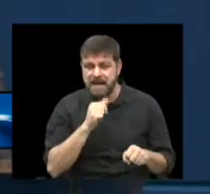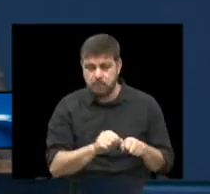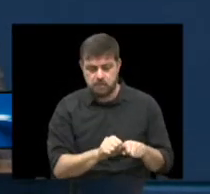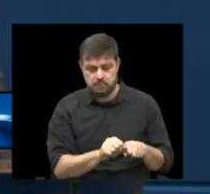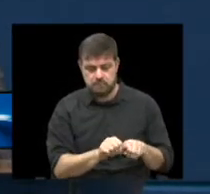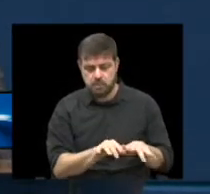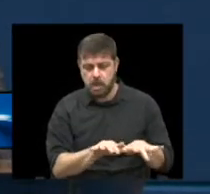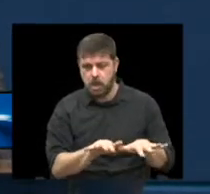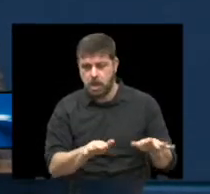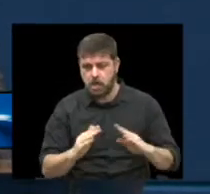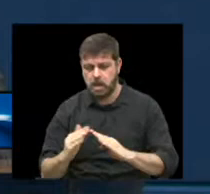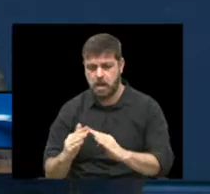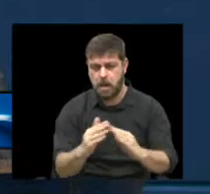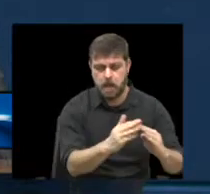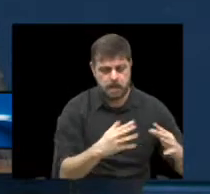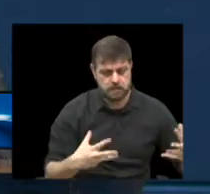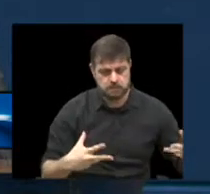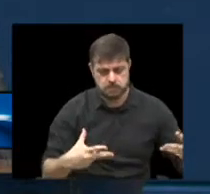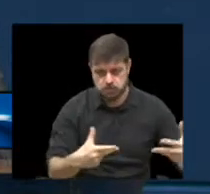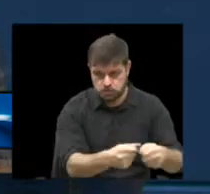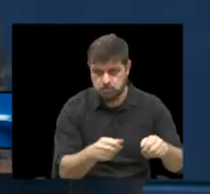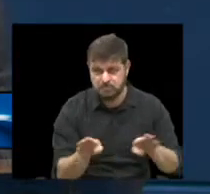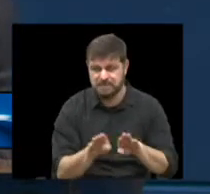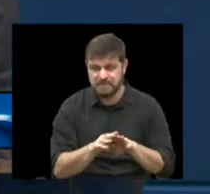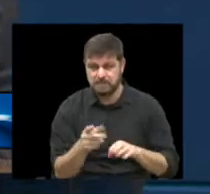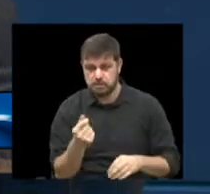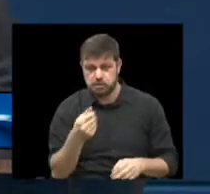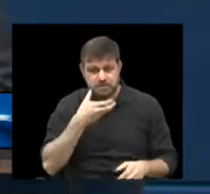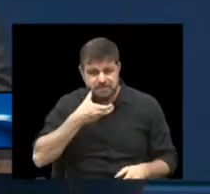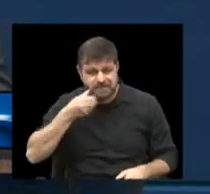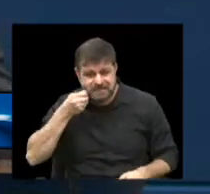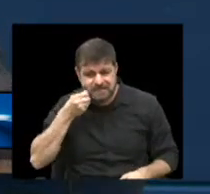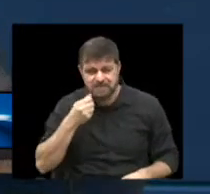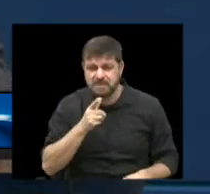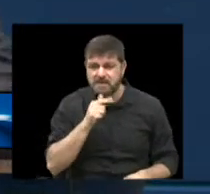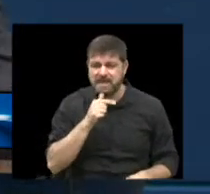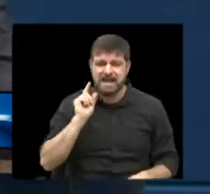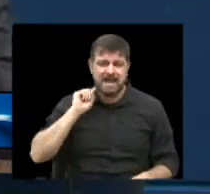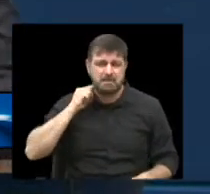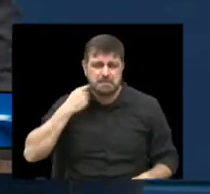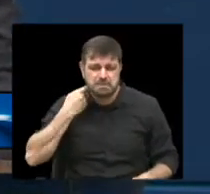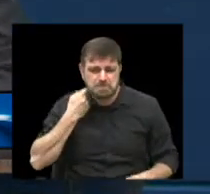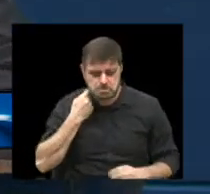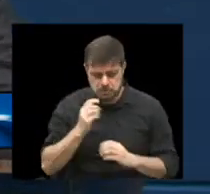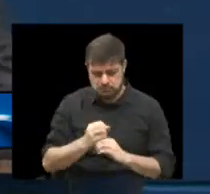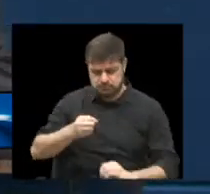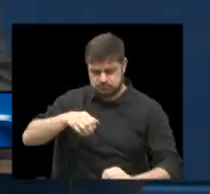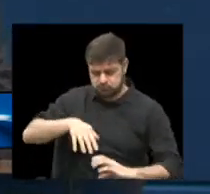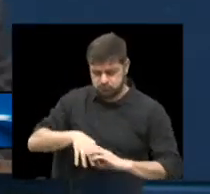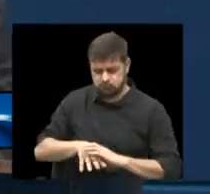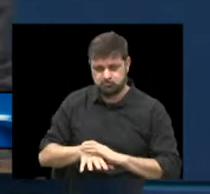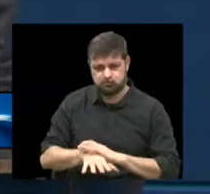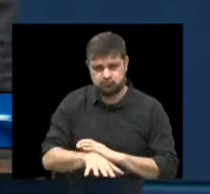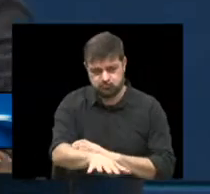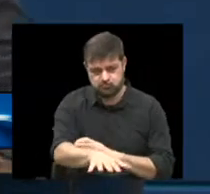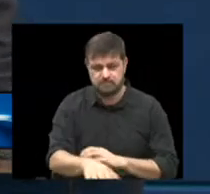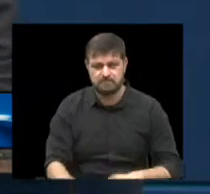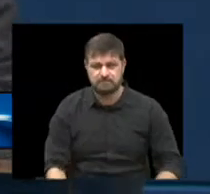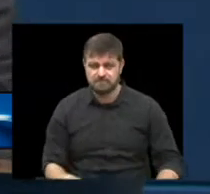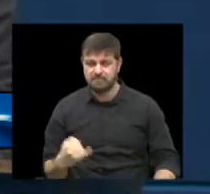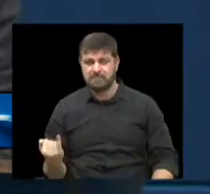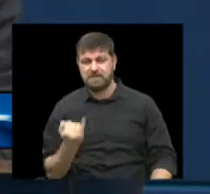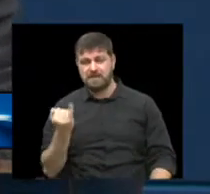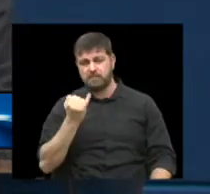e 273 milhões para ampliação do sistema de esgotamento sanitário. É importante, então, que